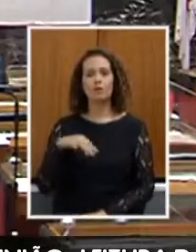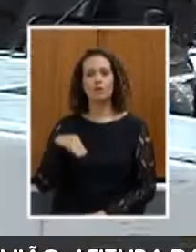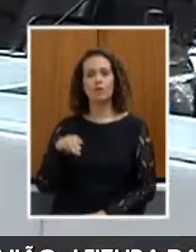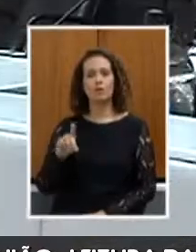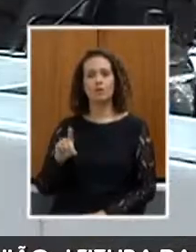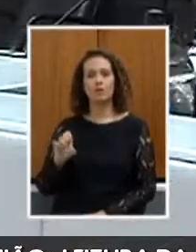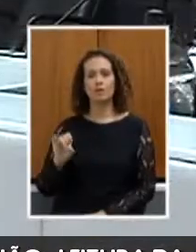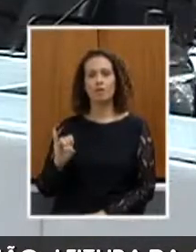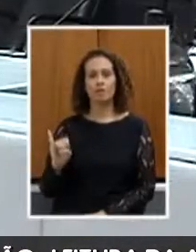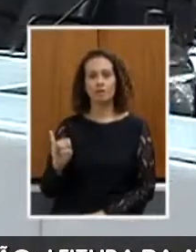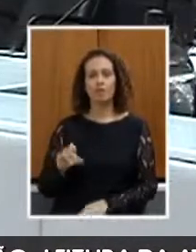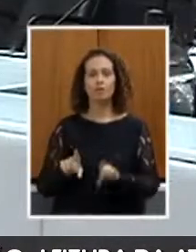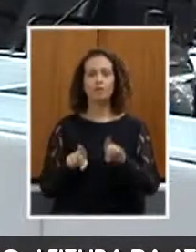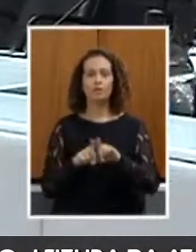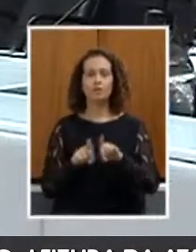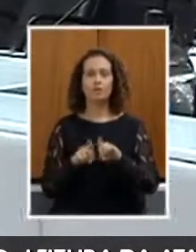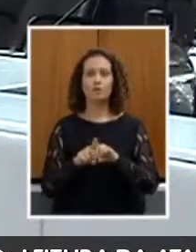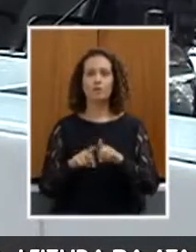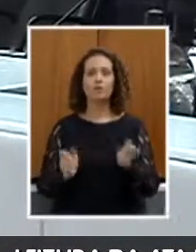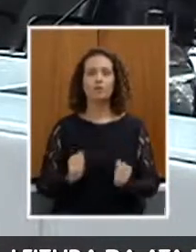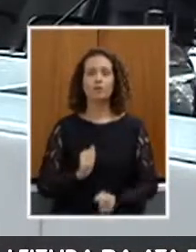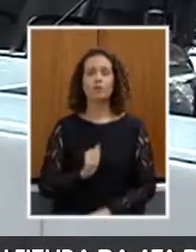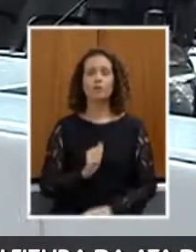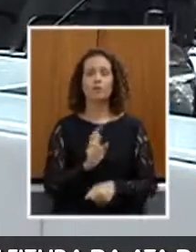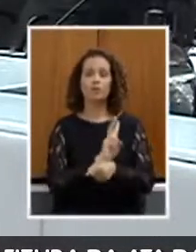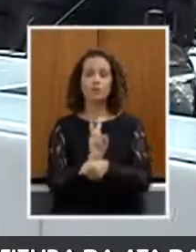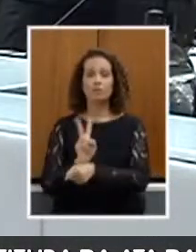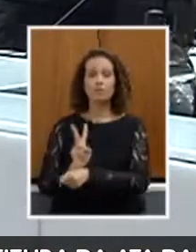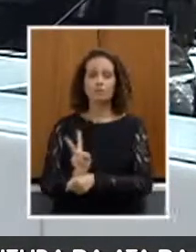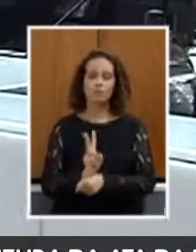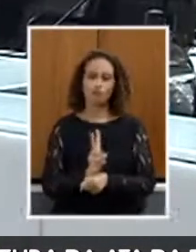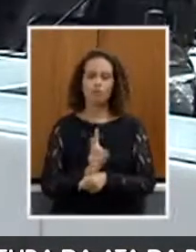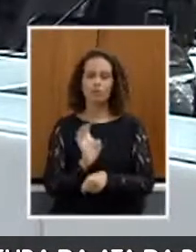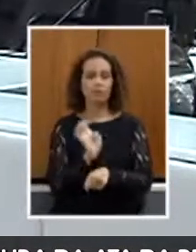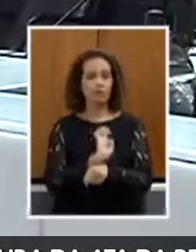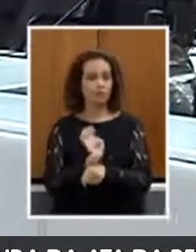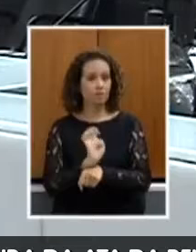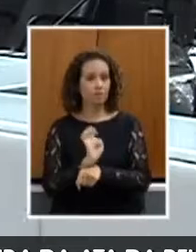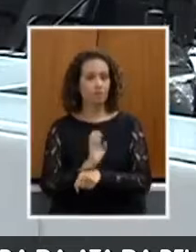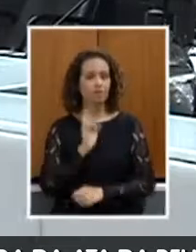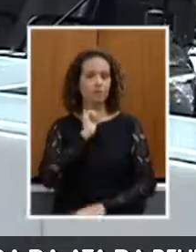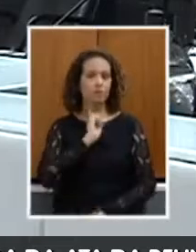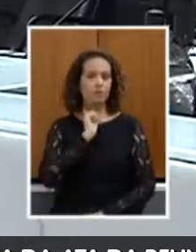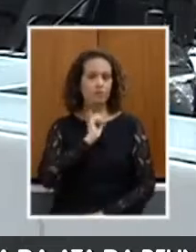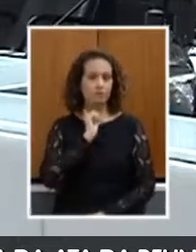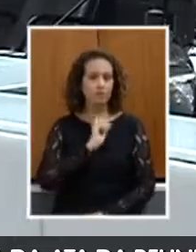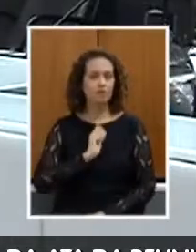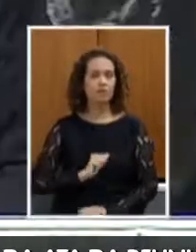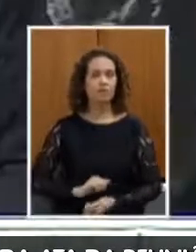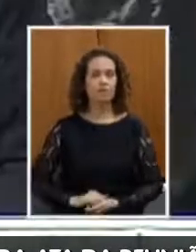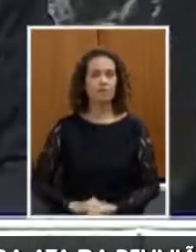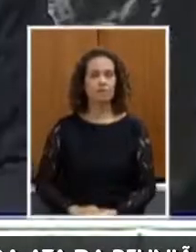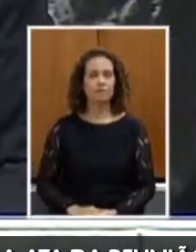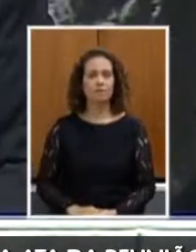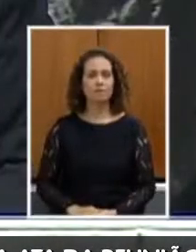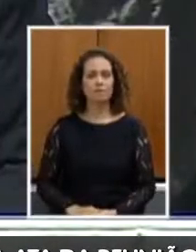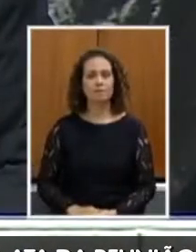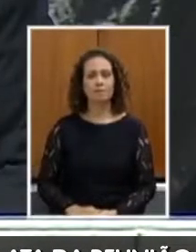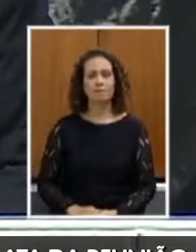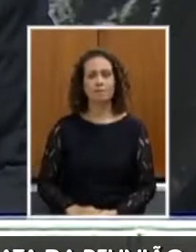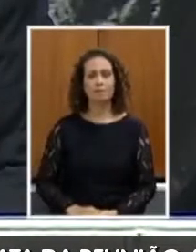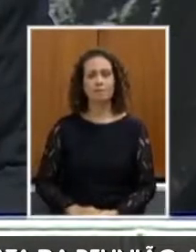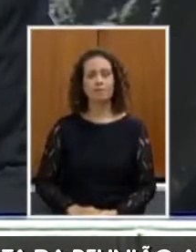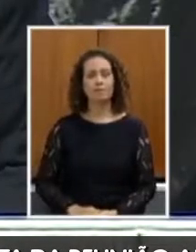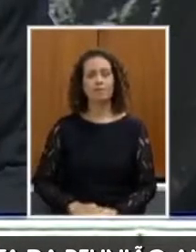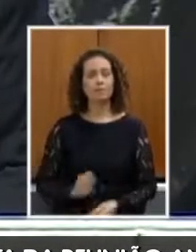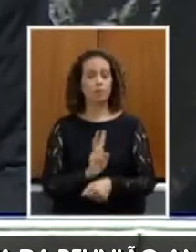índice oficial de atualização da Unidade Fiscal do Estado de Minas Gerais, o FENG, pelo Índice de Preço ao Consumidor Amplo, IPCA. Comissão de